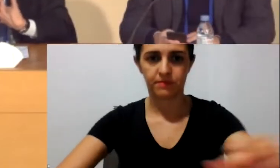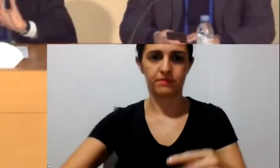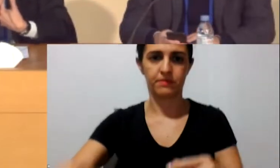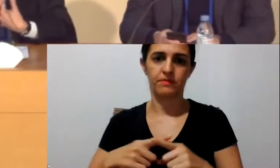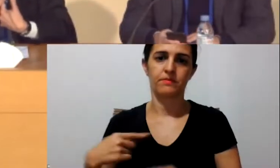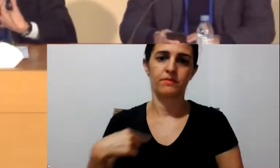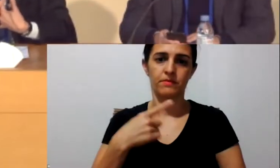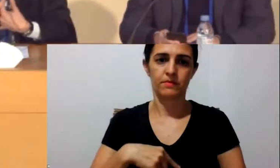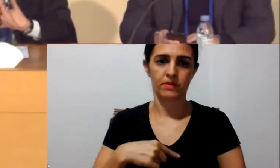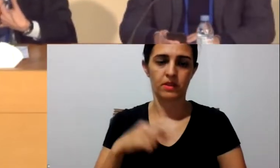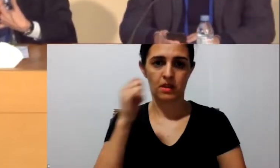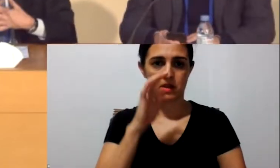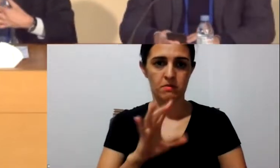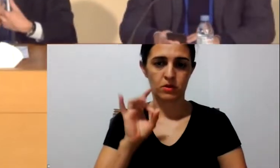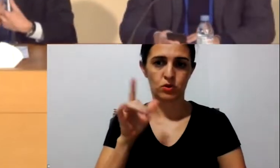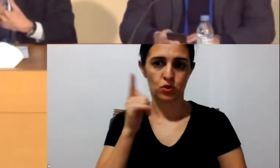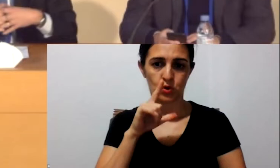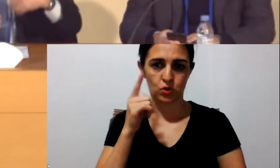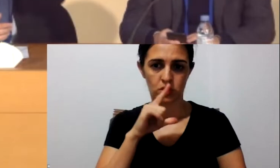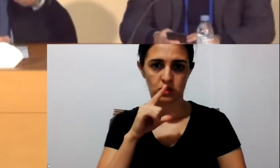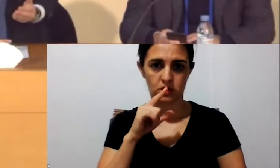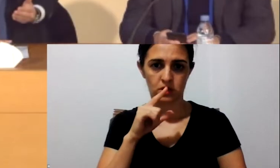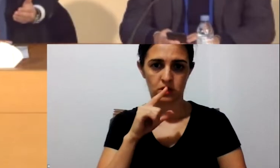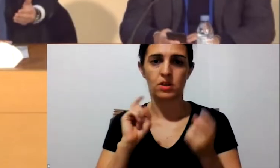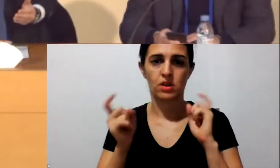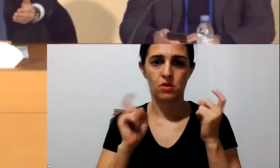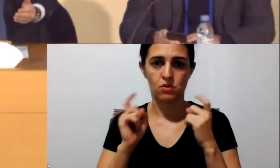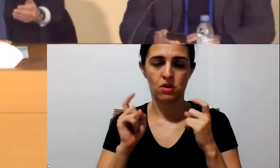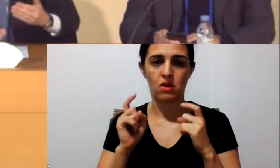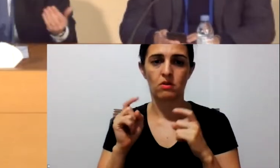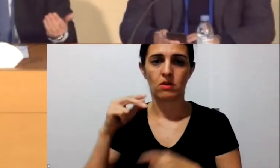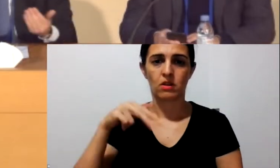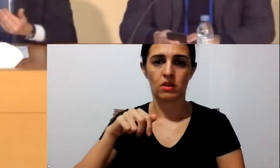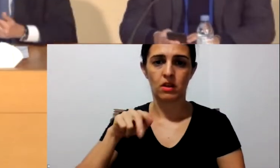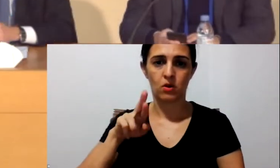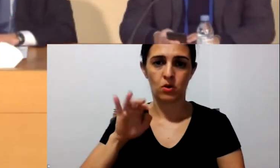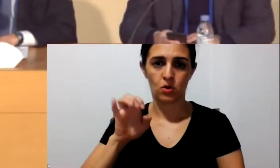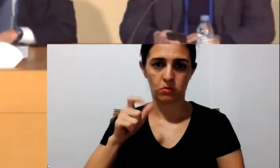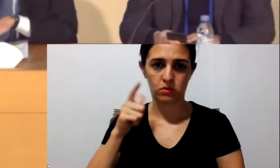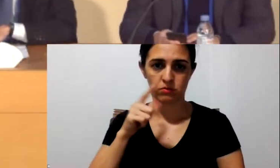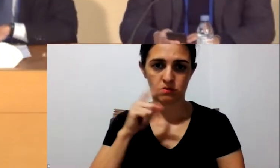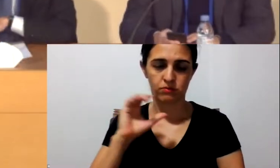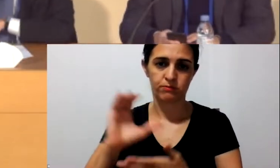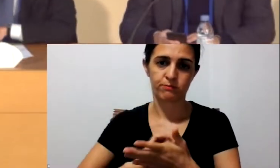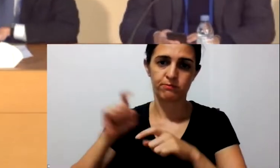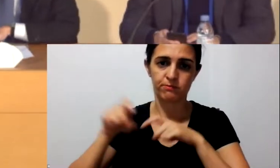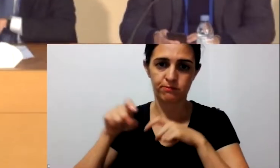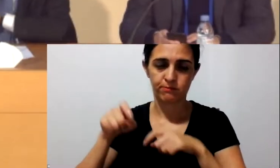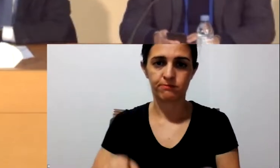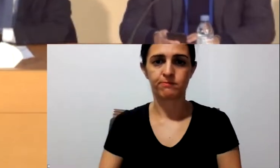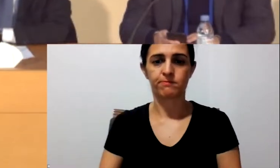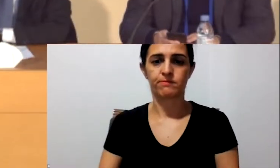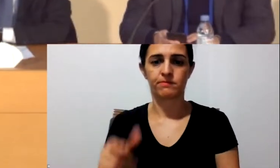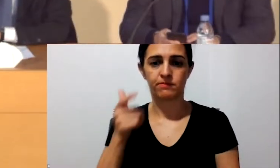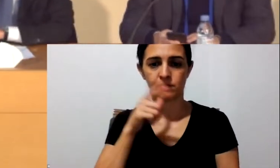mais eficientes que tem. Então, o que eu quero é que vocês não tenham tratamento diferenciado, porque na prática, em agricultura, os países desenvolvidos é que têm